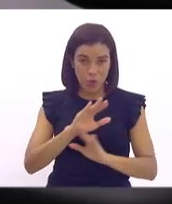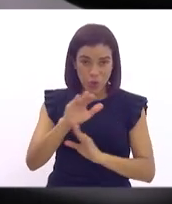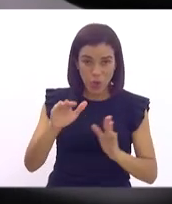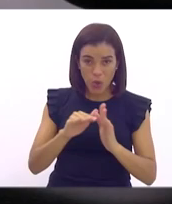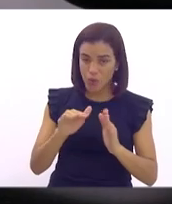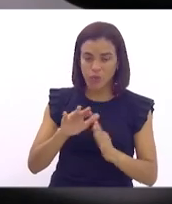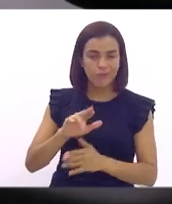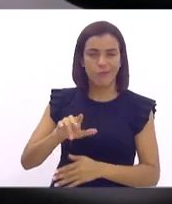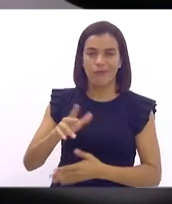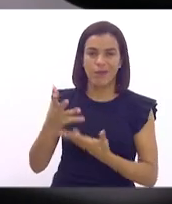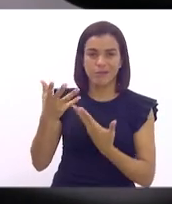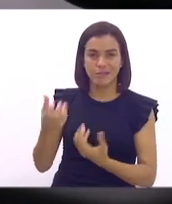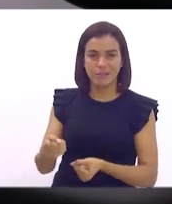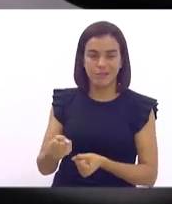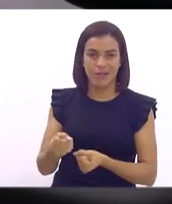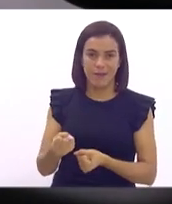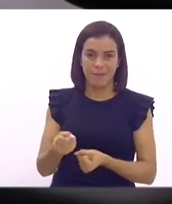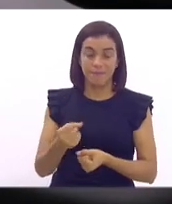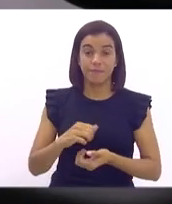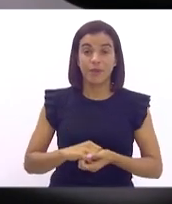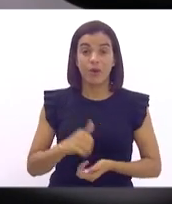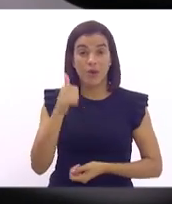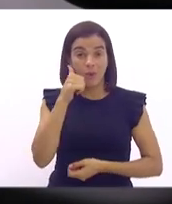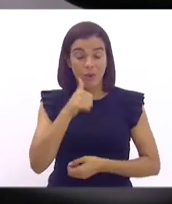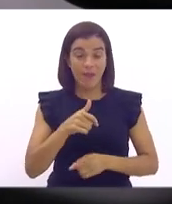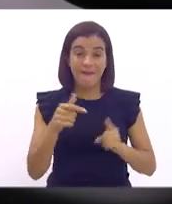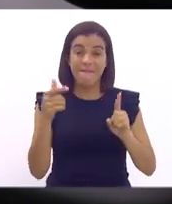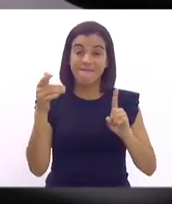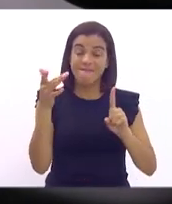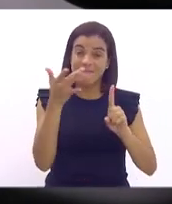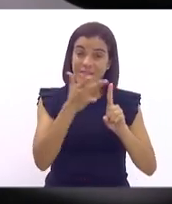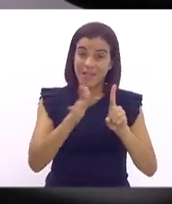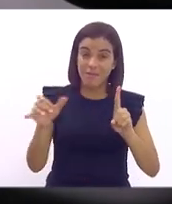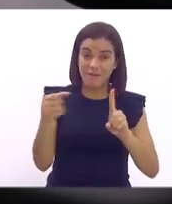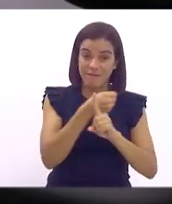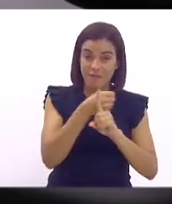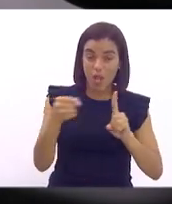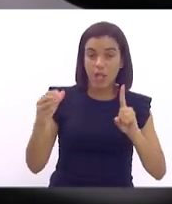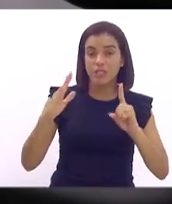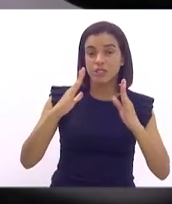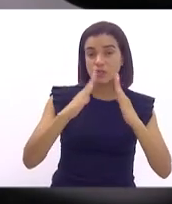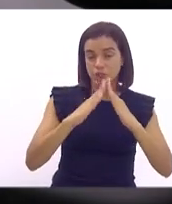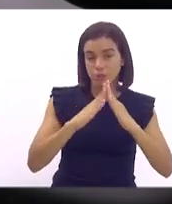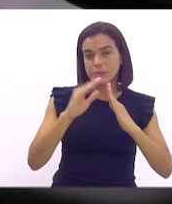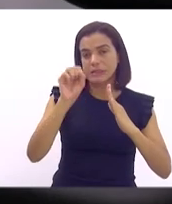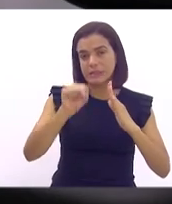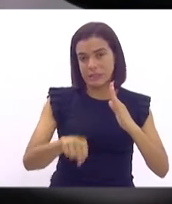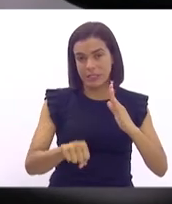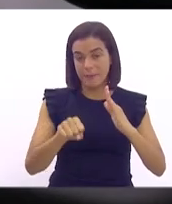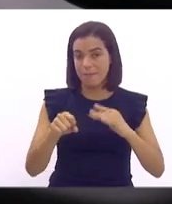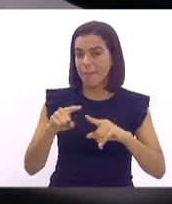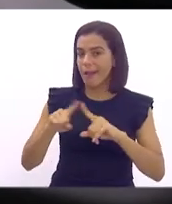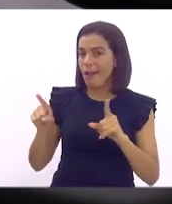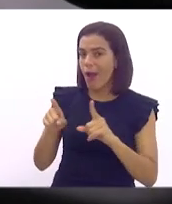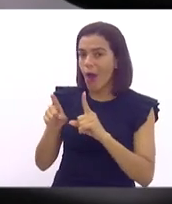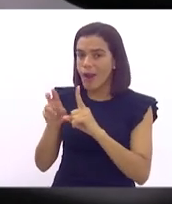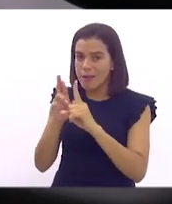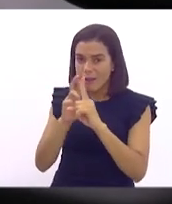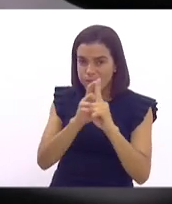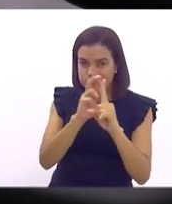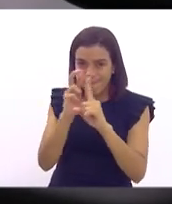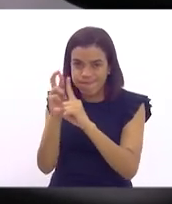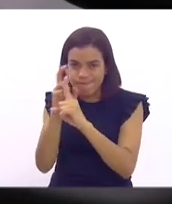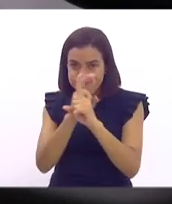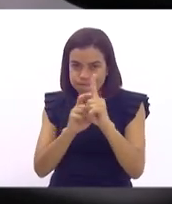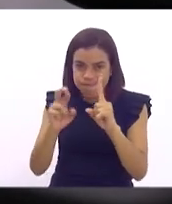ele vai aceitar no sentido, ele vai absorver essa mulher. Quando ela é vítima de violência doméstica, sim. Mas um caso de stalking, em que não se sabe